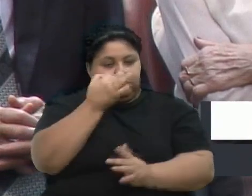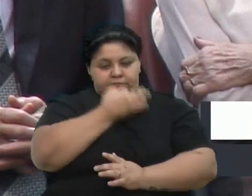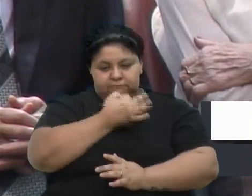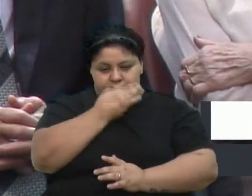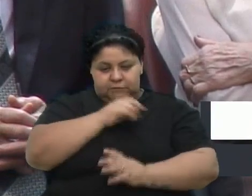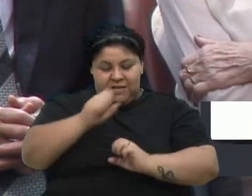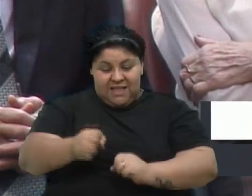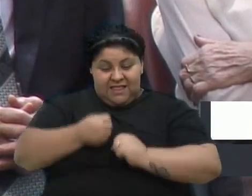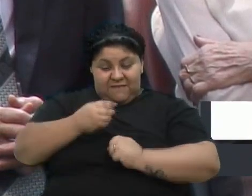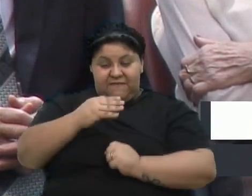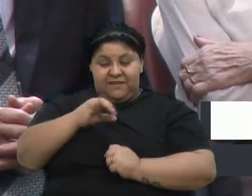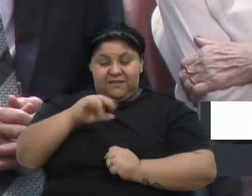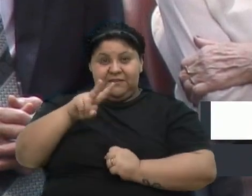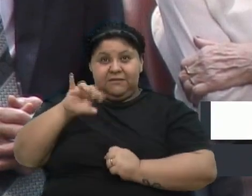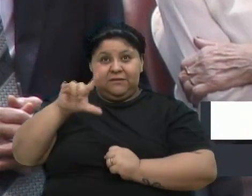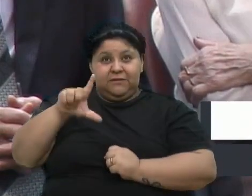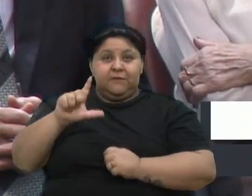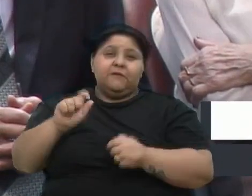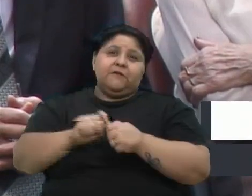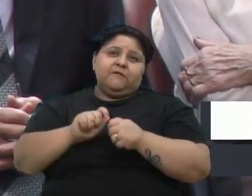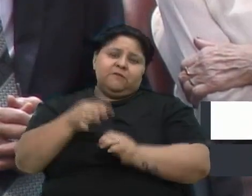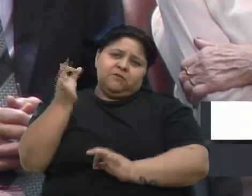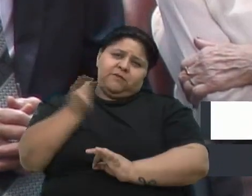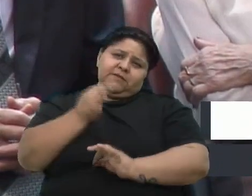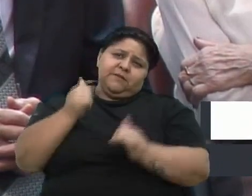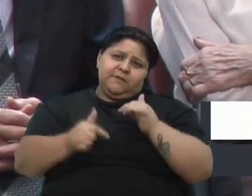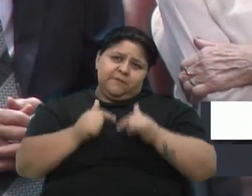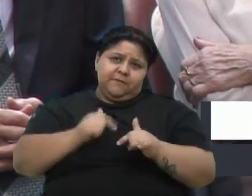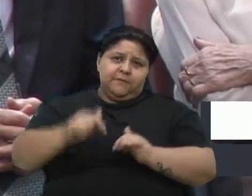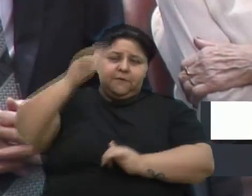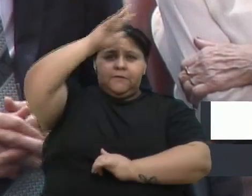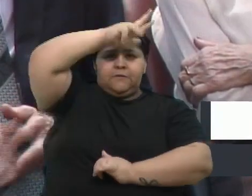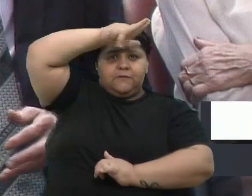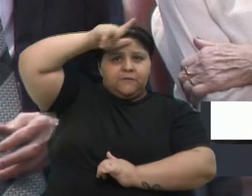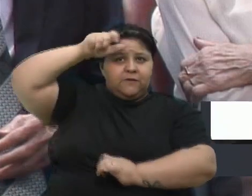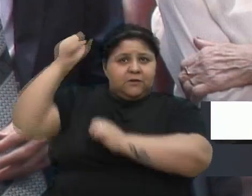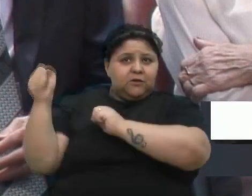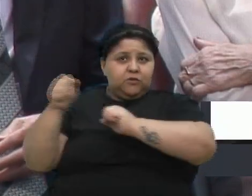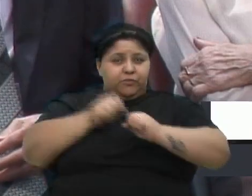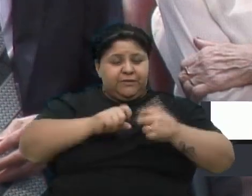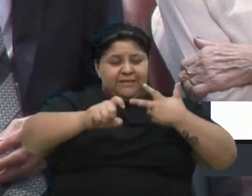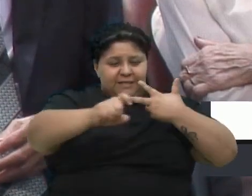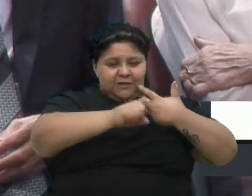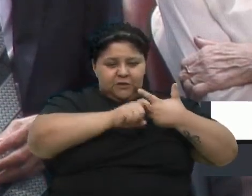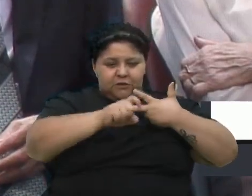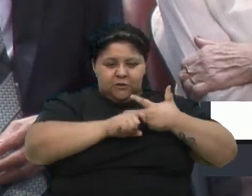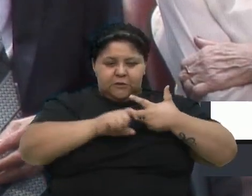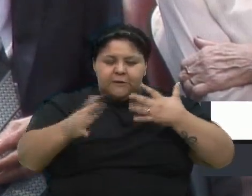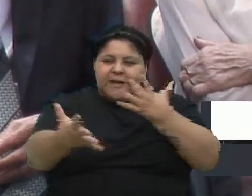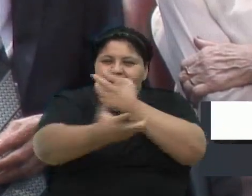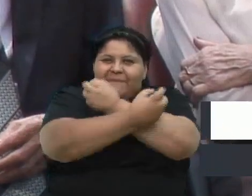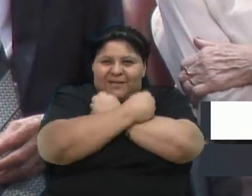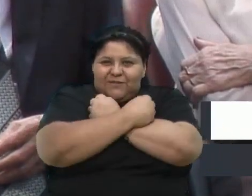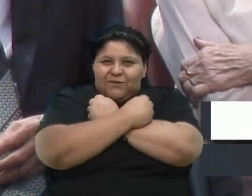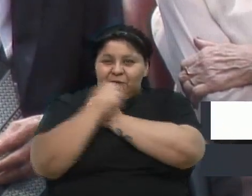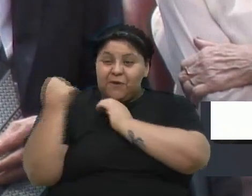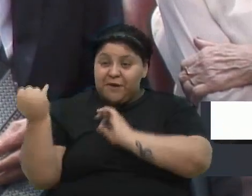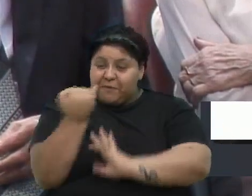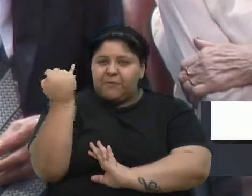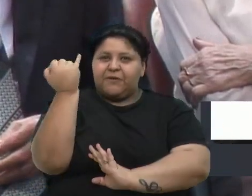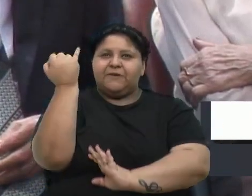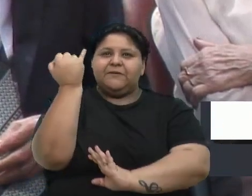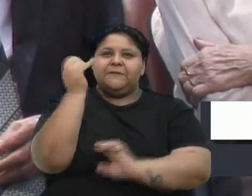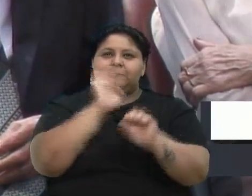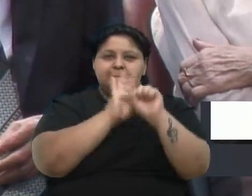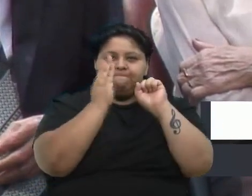Defesa Civil também fez um ótimo trabalho. Prefeito, Poder Executivo abraçou de uma maneira muito importante, muito bom, para os